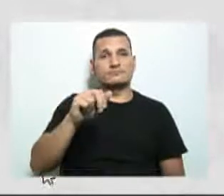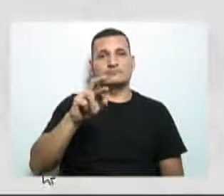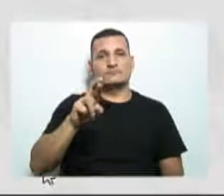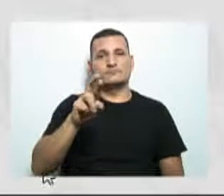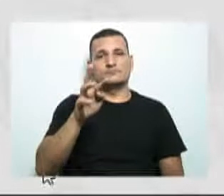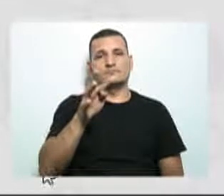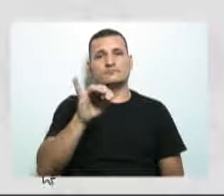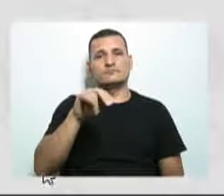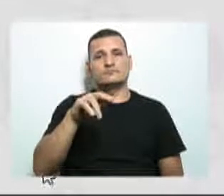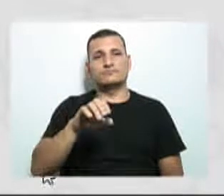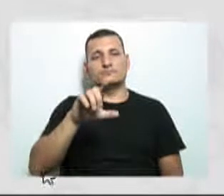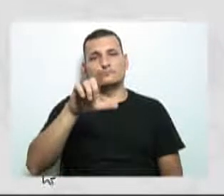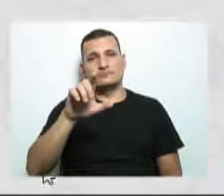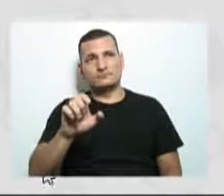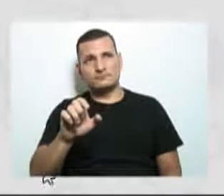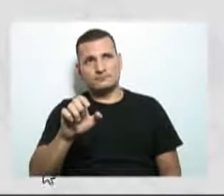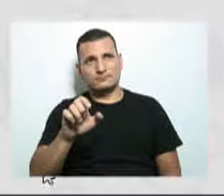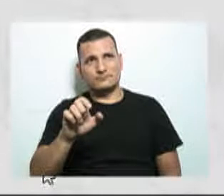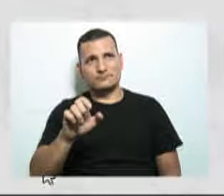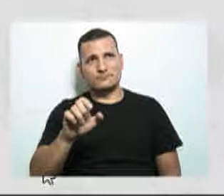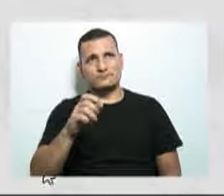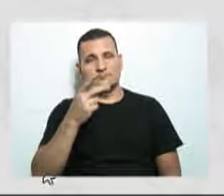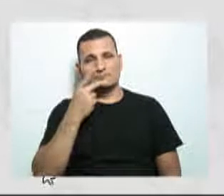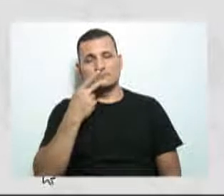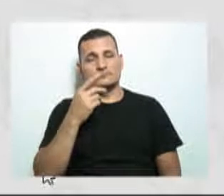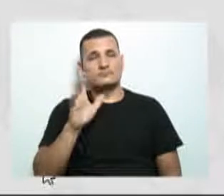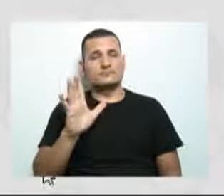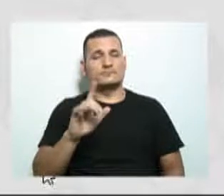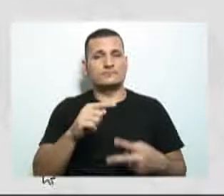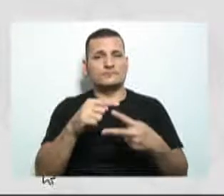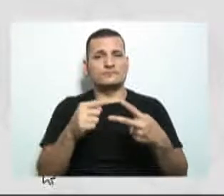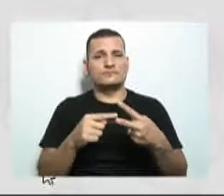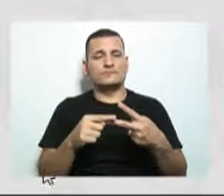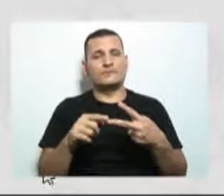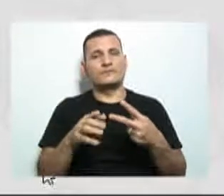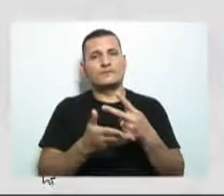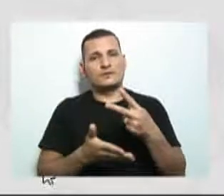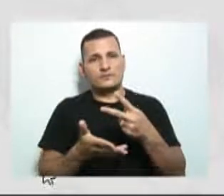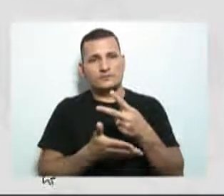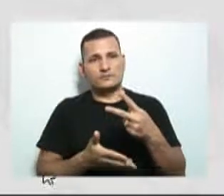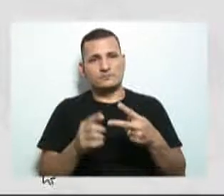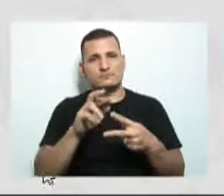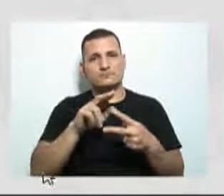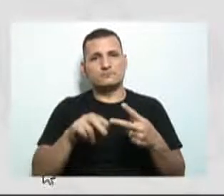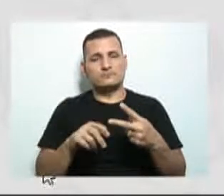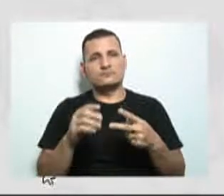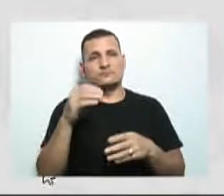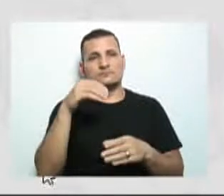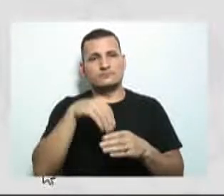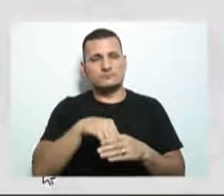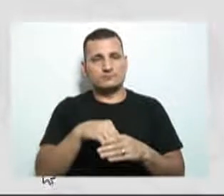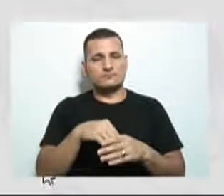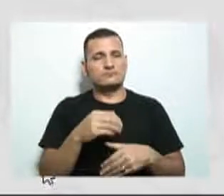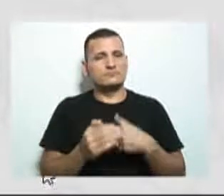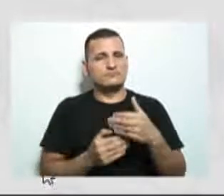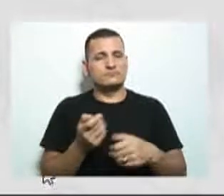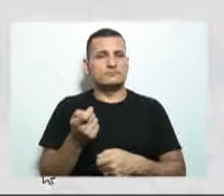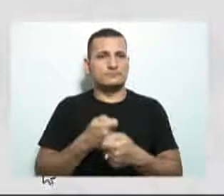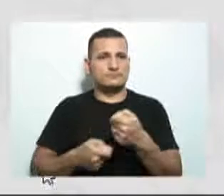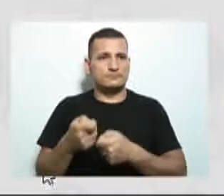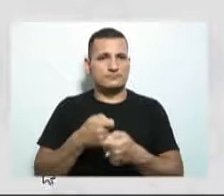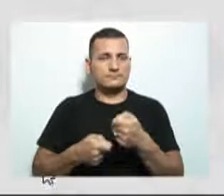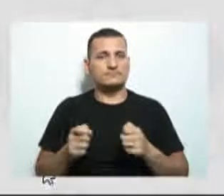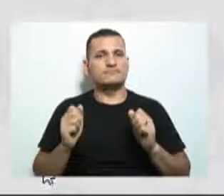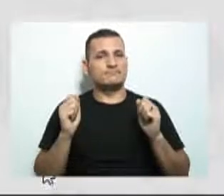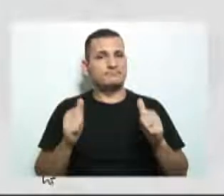tá? Almeida, pelo menos 2 variáveis básicas precisam estar presentes num processo de